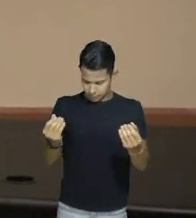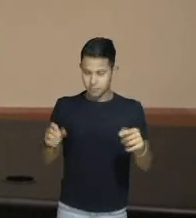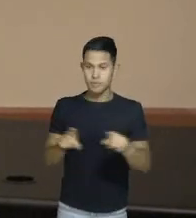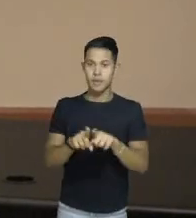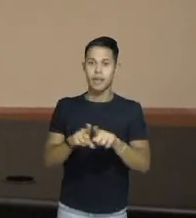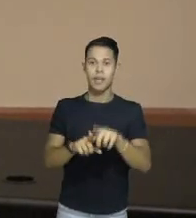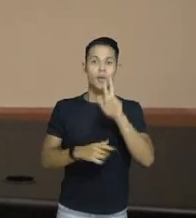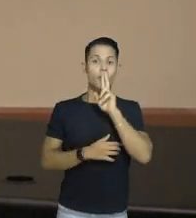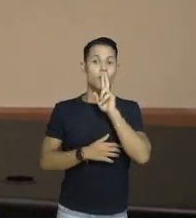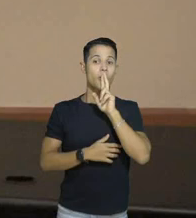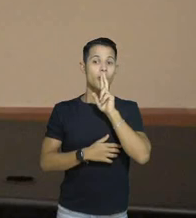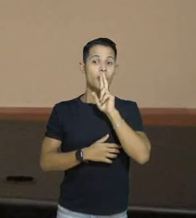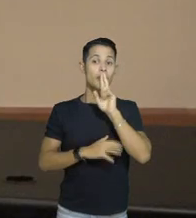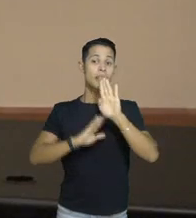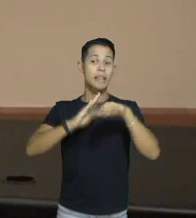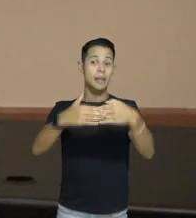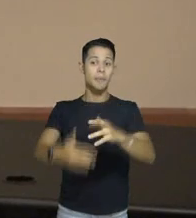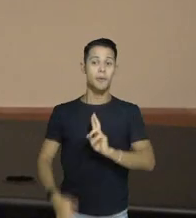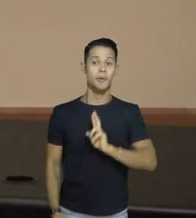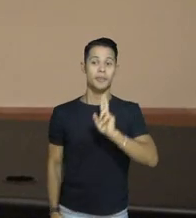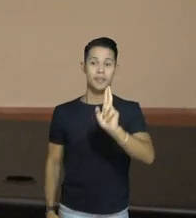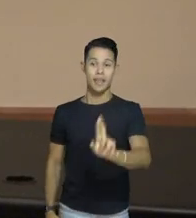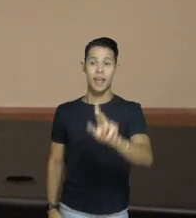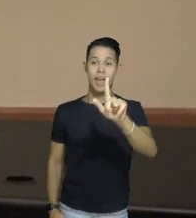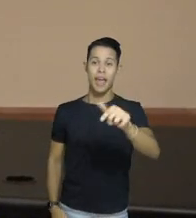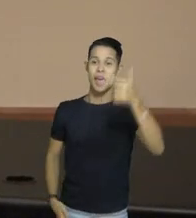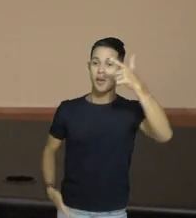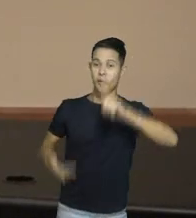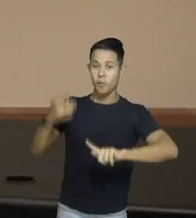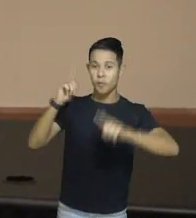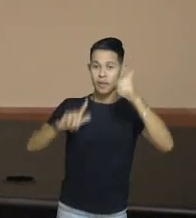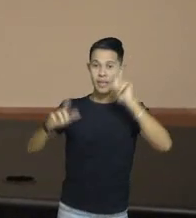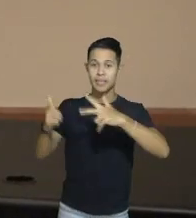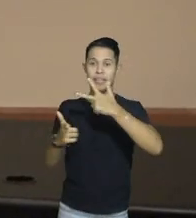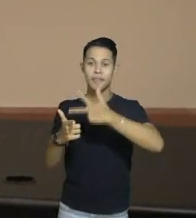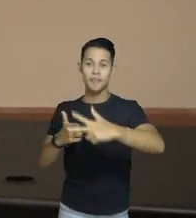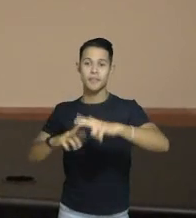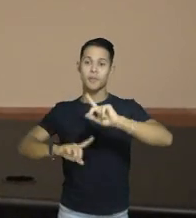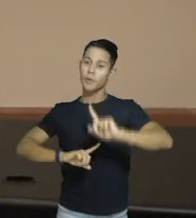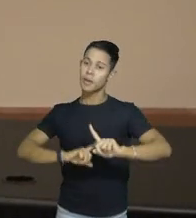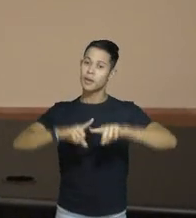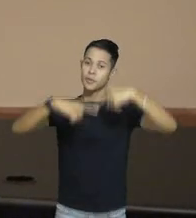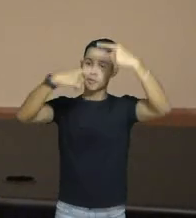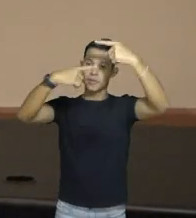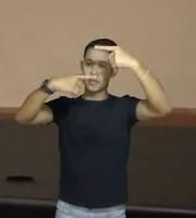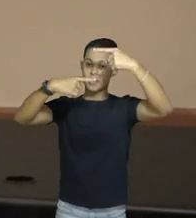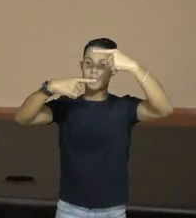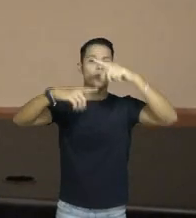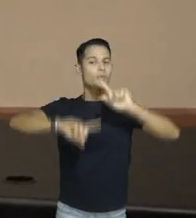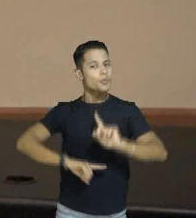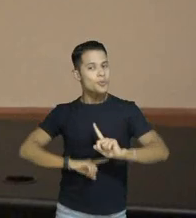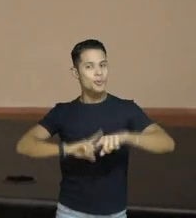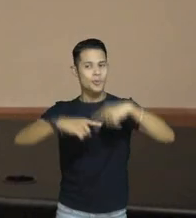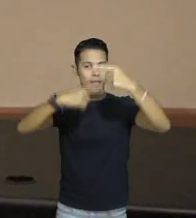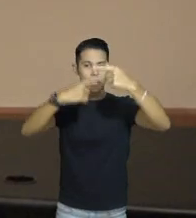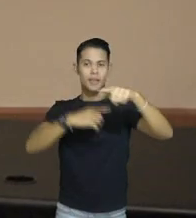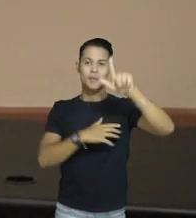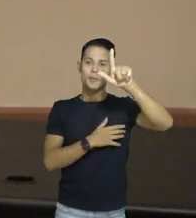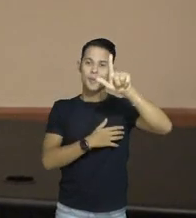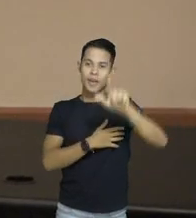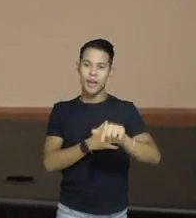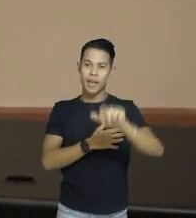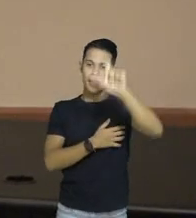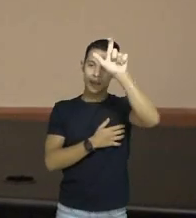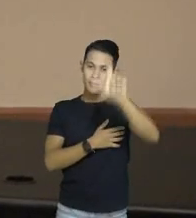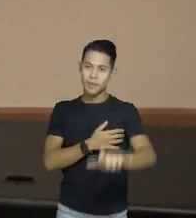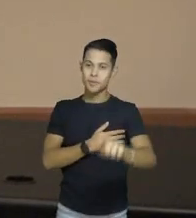de tudo isso é a conquista, é a vitória, é o sucesso. E o sucesso é de quem? Daquele que nos procura, de quem bate a